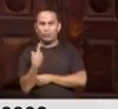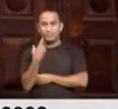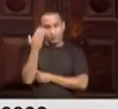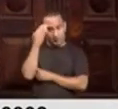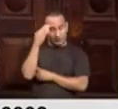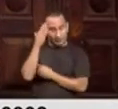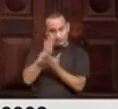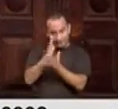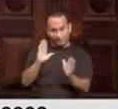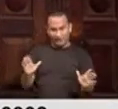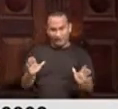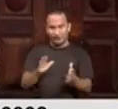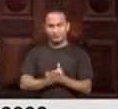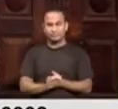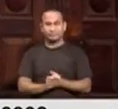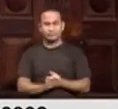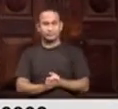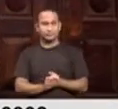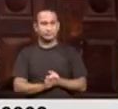para terminar,